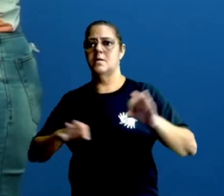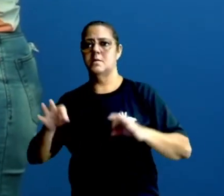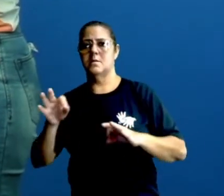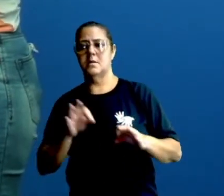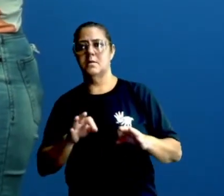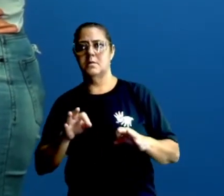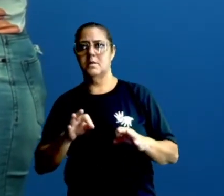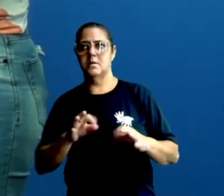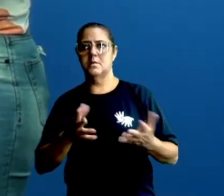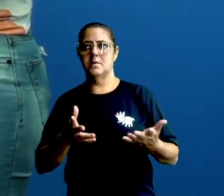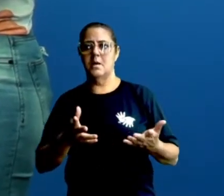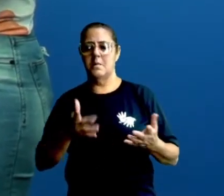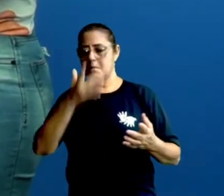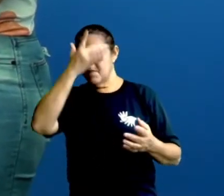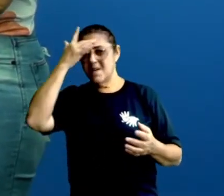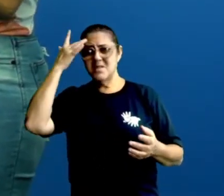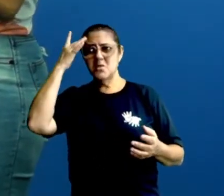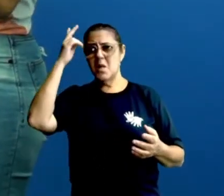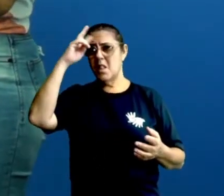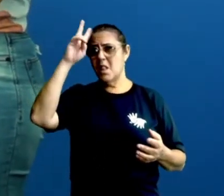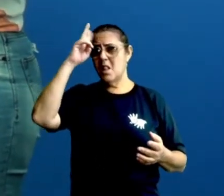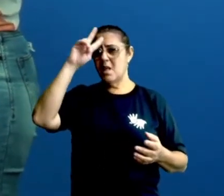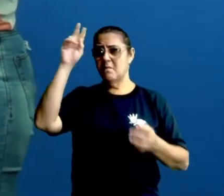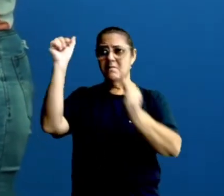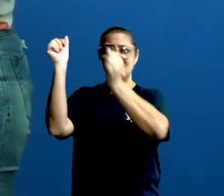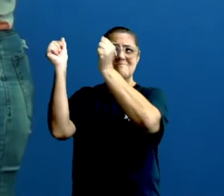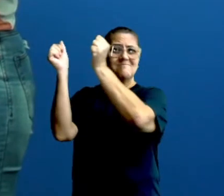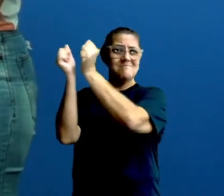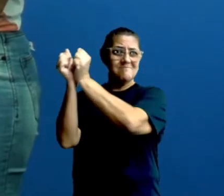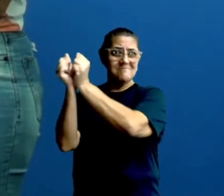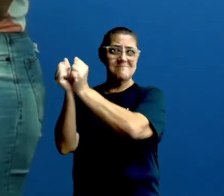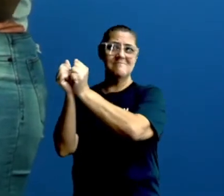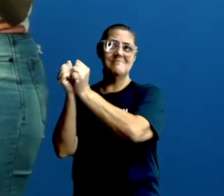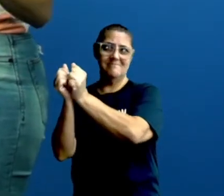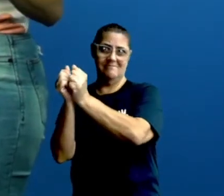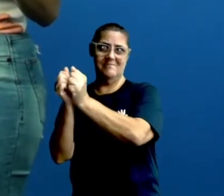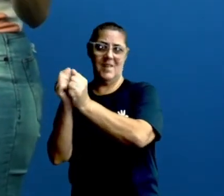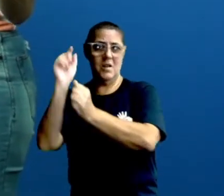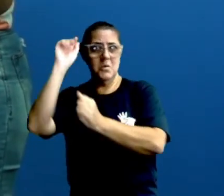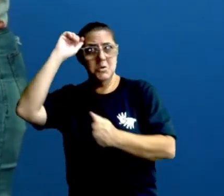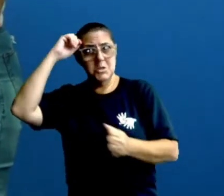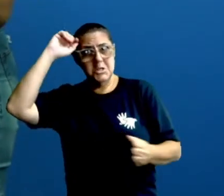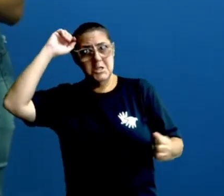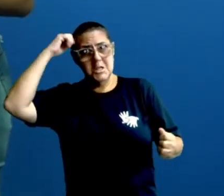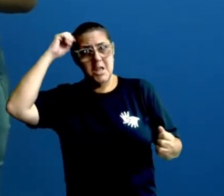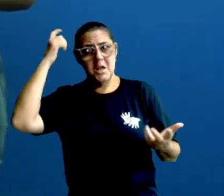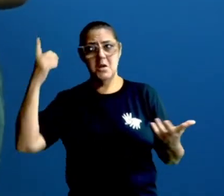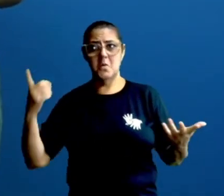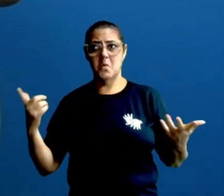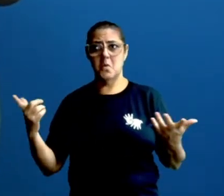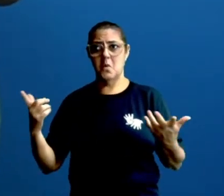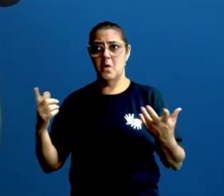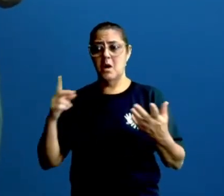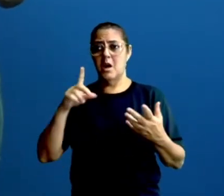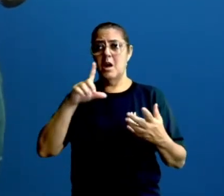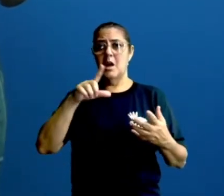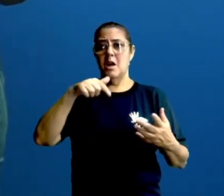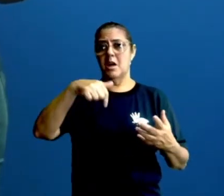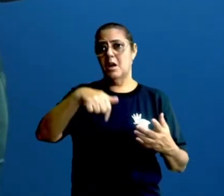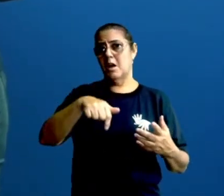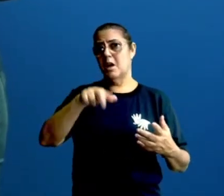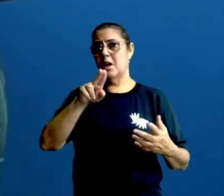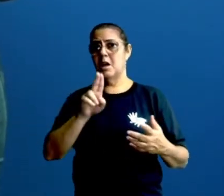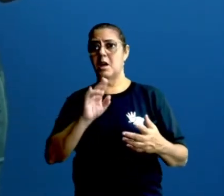dos povos escravizados, o que era o Quilombo. O Quilombo era um espaço onde